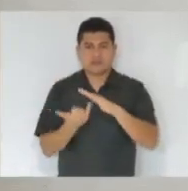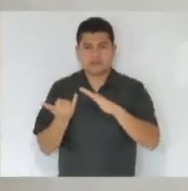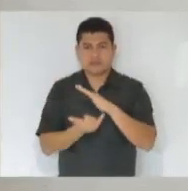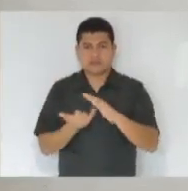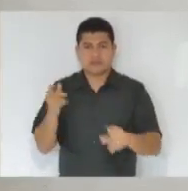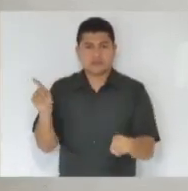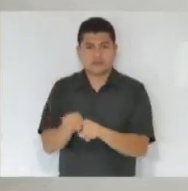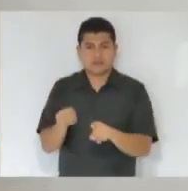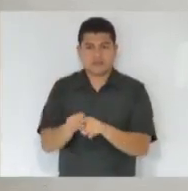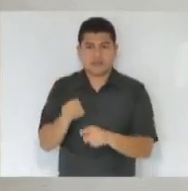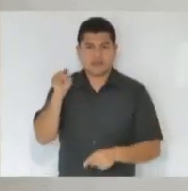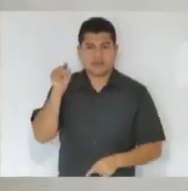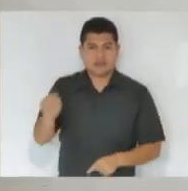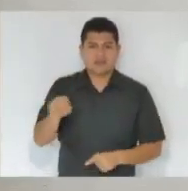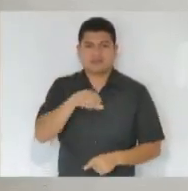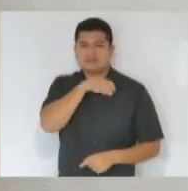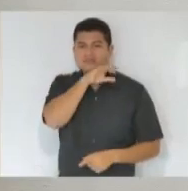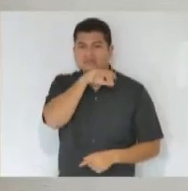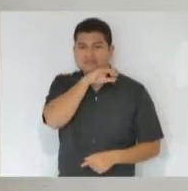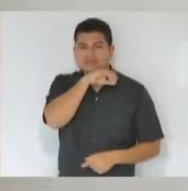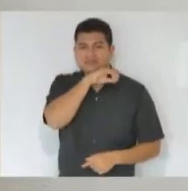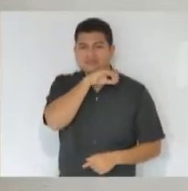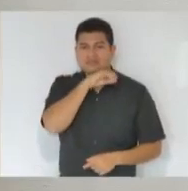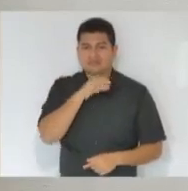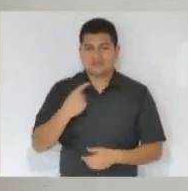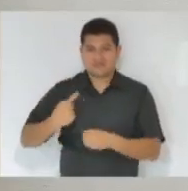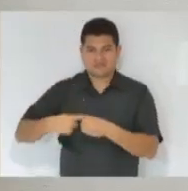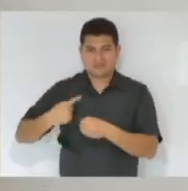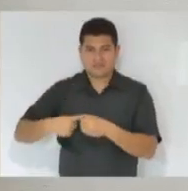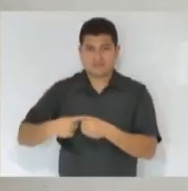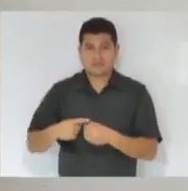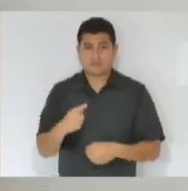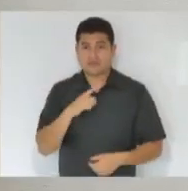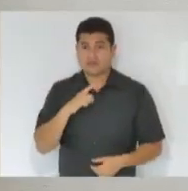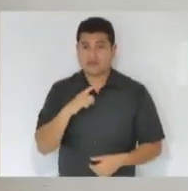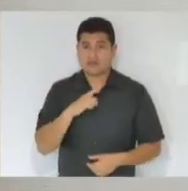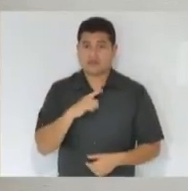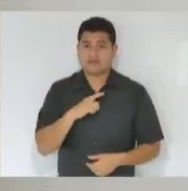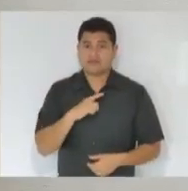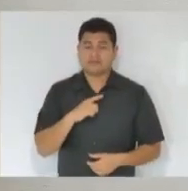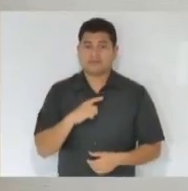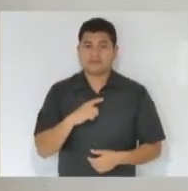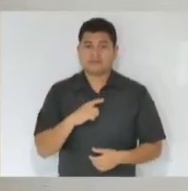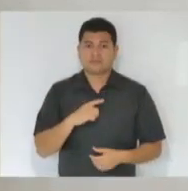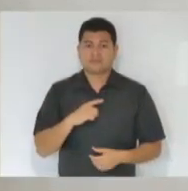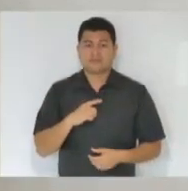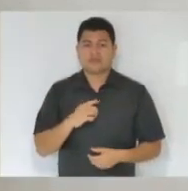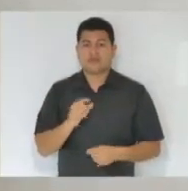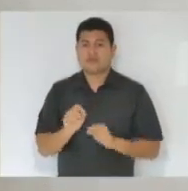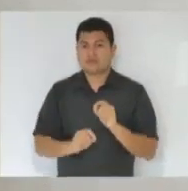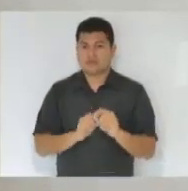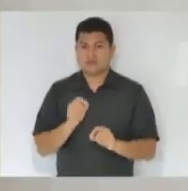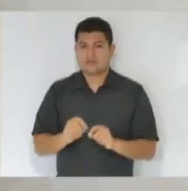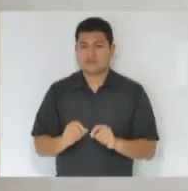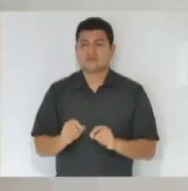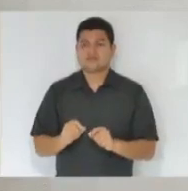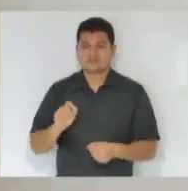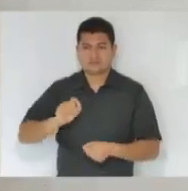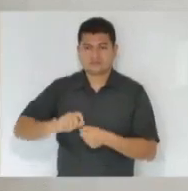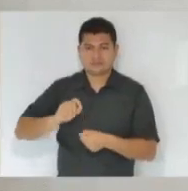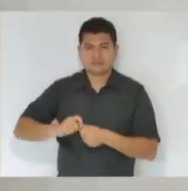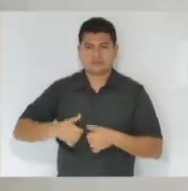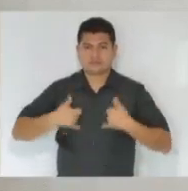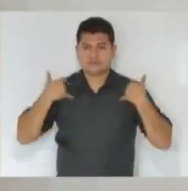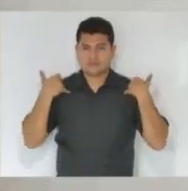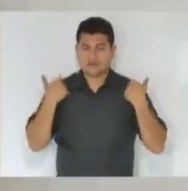de Concórdia. O município de Concórdia tem, senhores deputados, feito no aniversário do município e